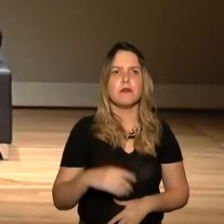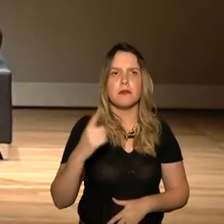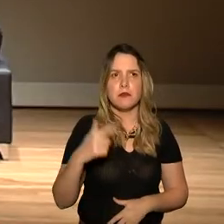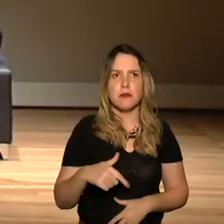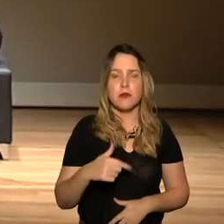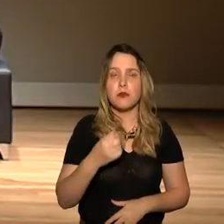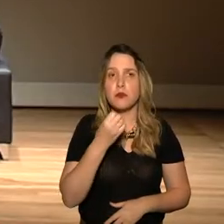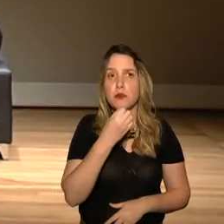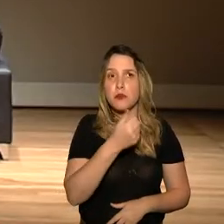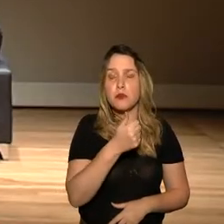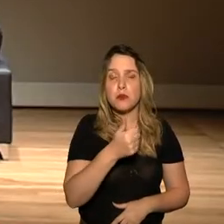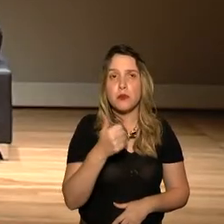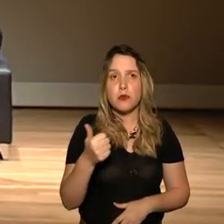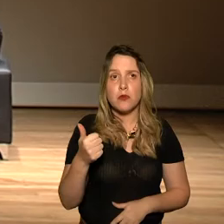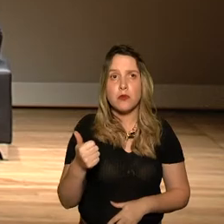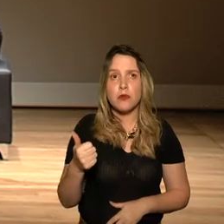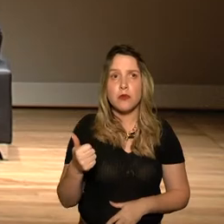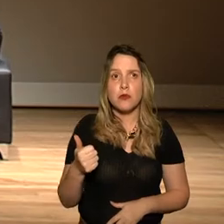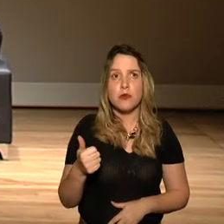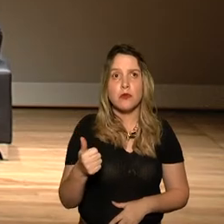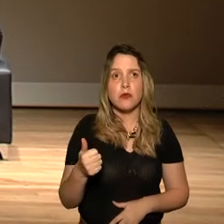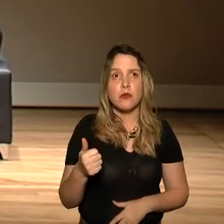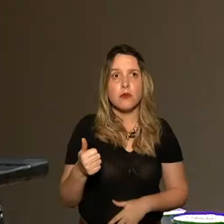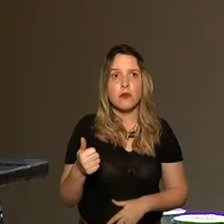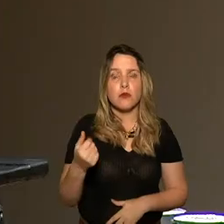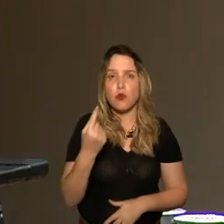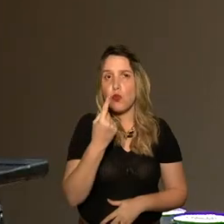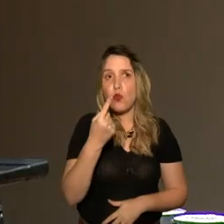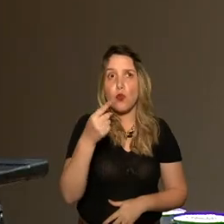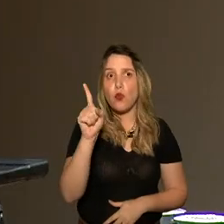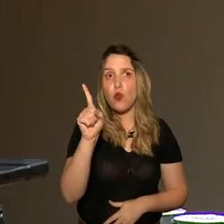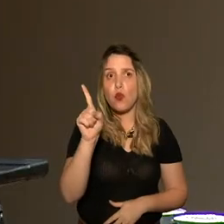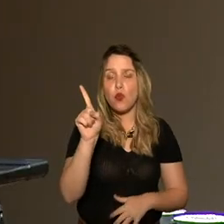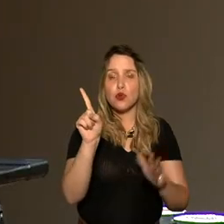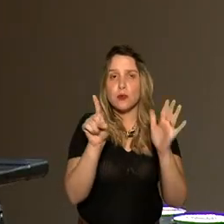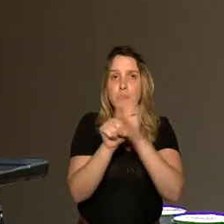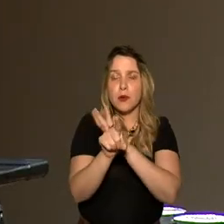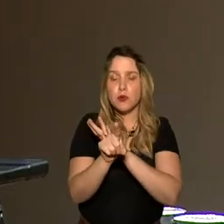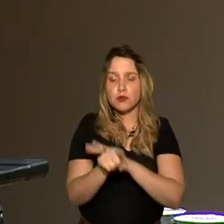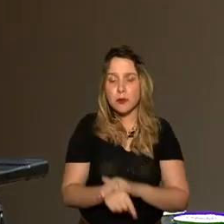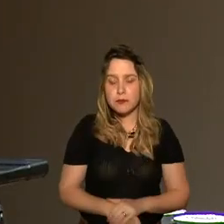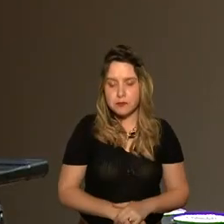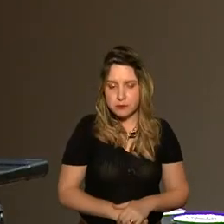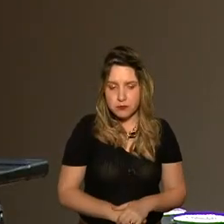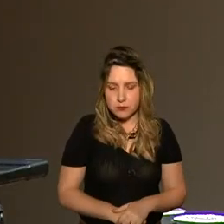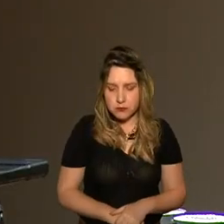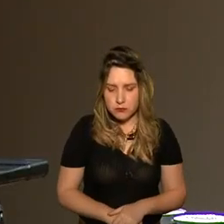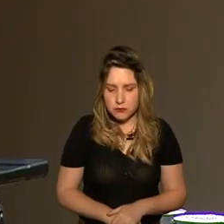muito bem Estamos aqui olha o último a última pergunta